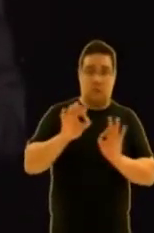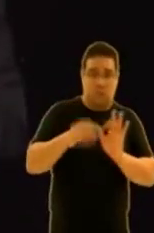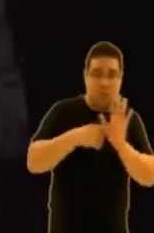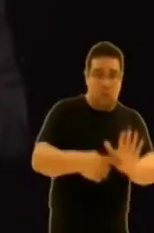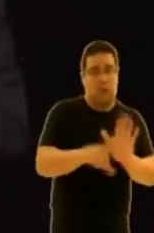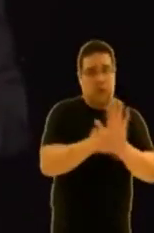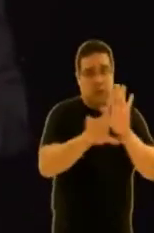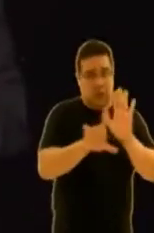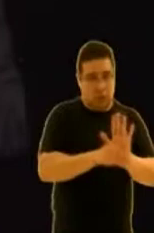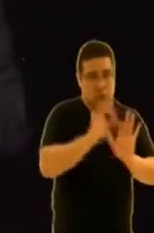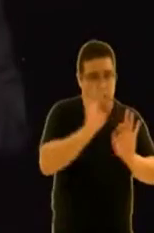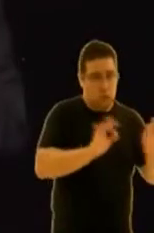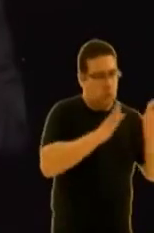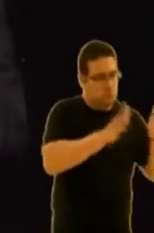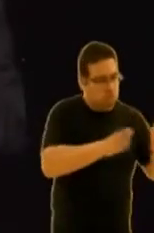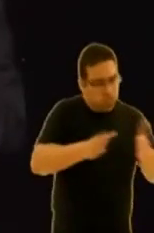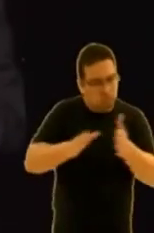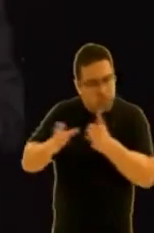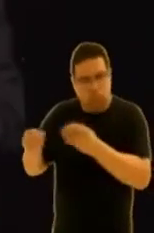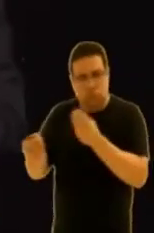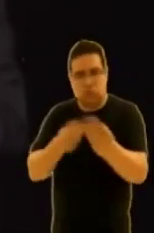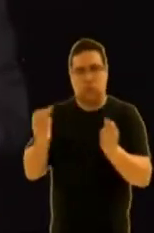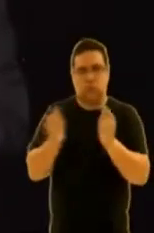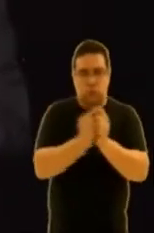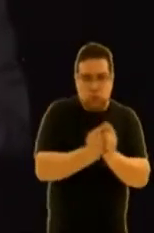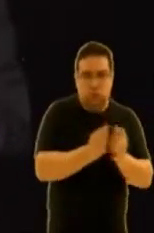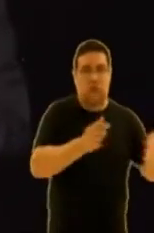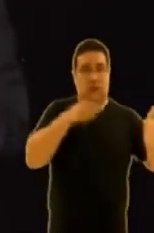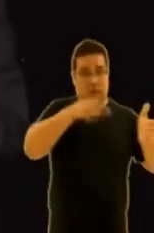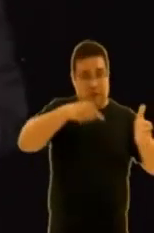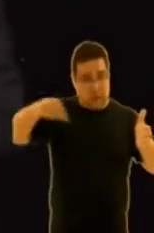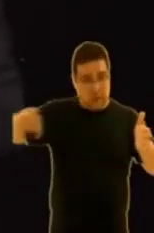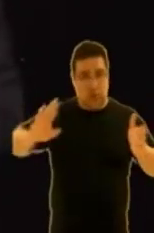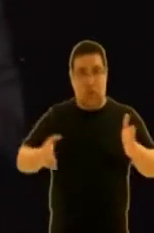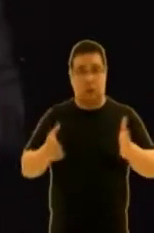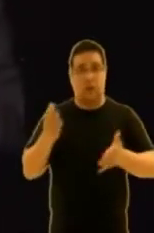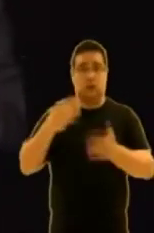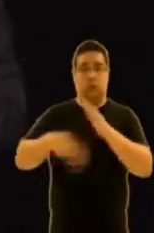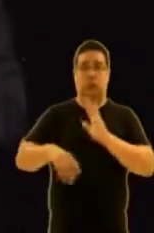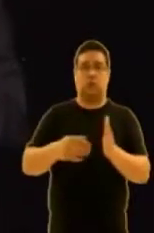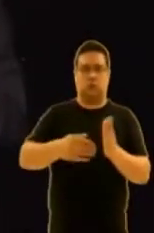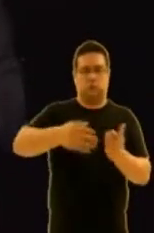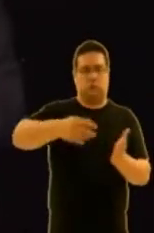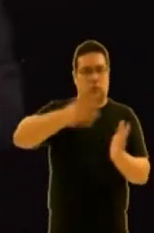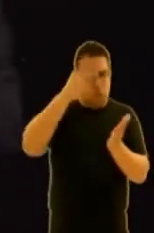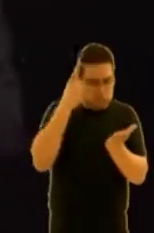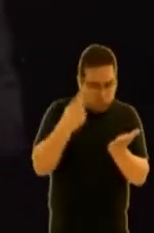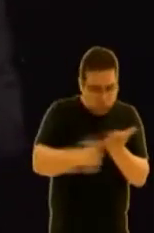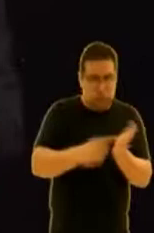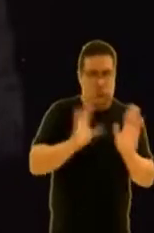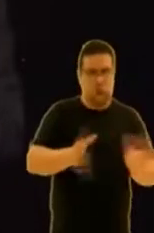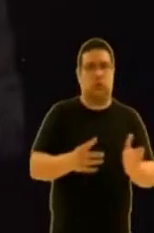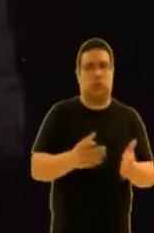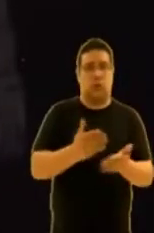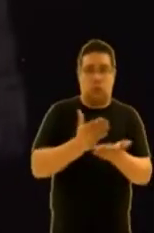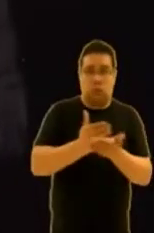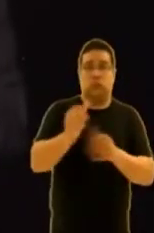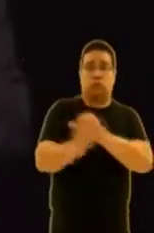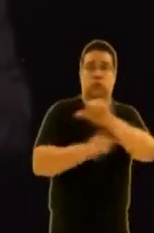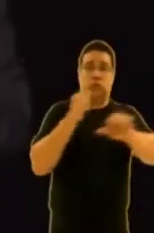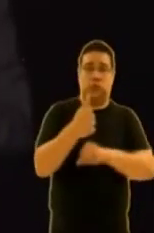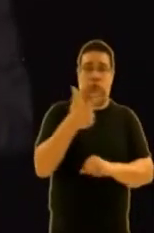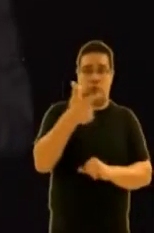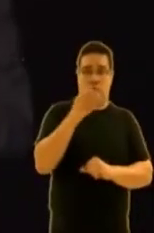FNDE operacionaliza com os parâmetros que já são conhecidos, com uma mudança no ano de